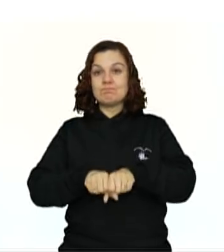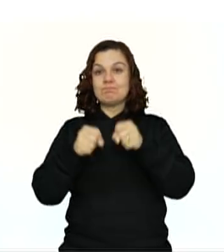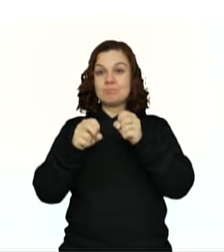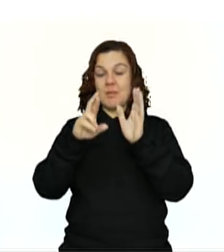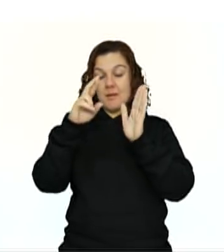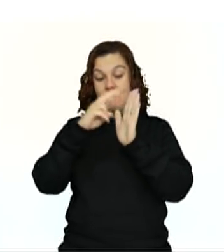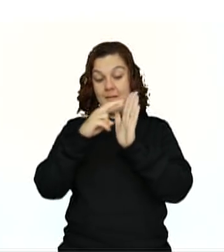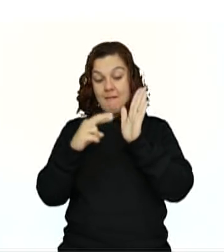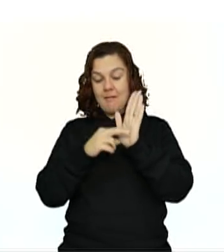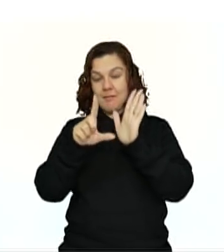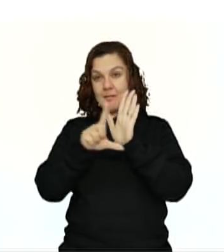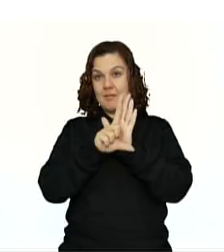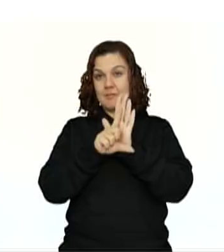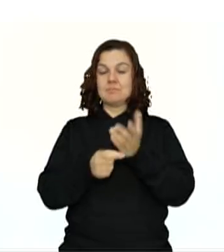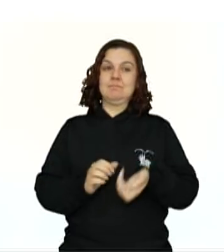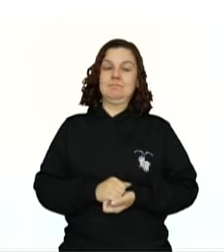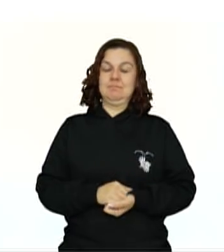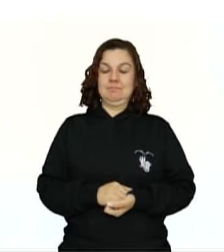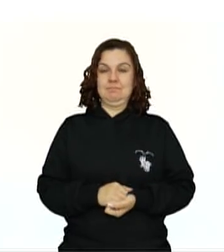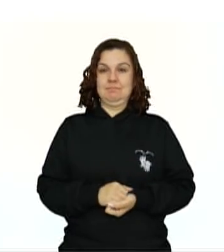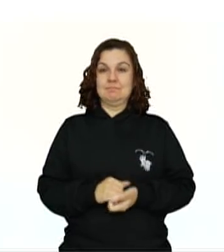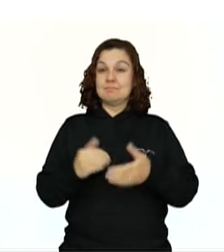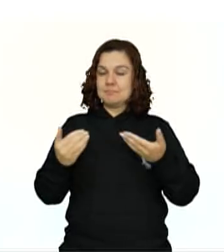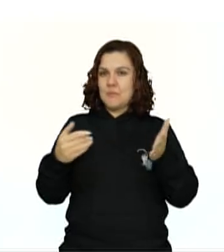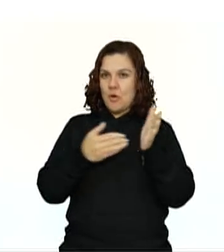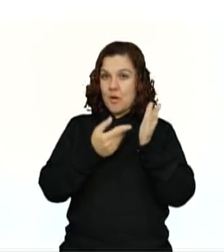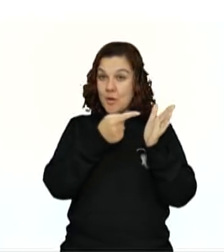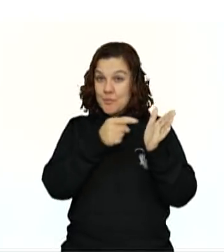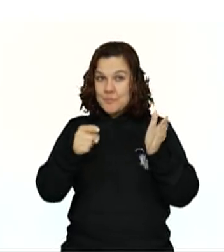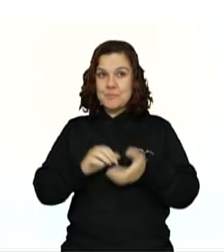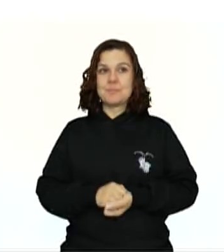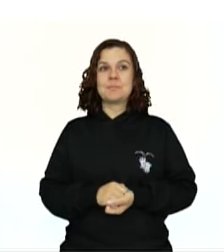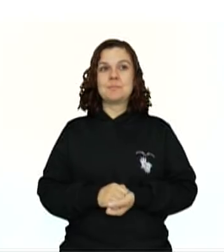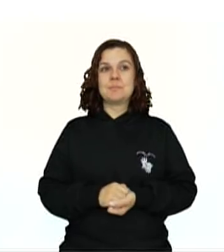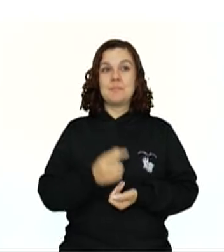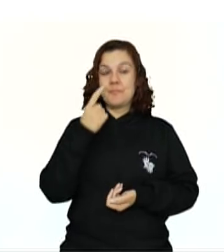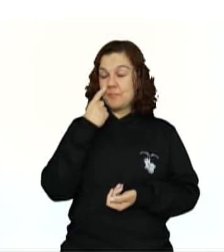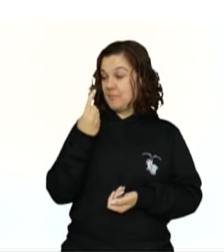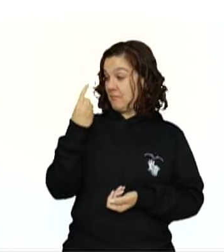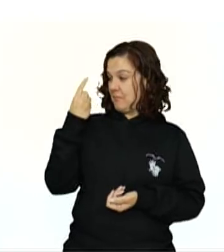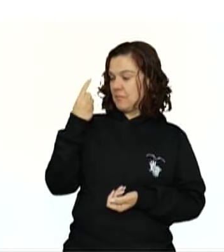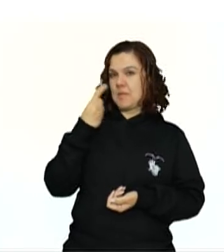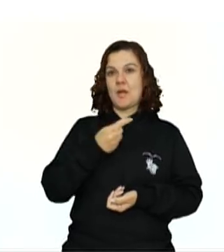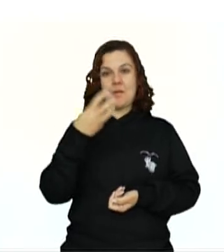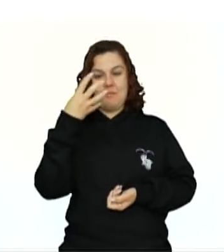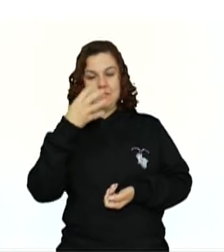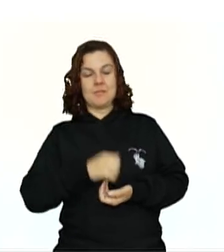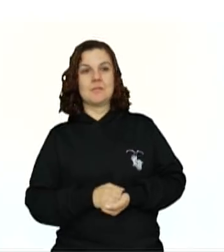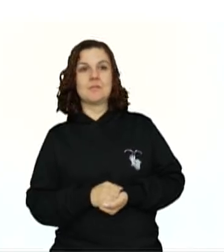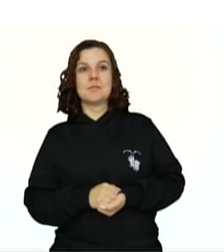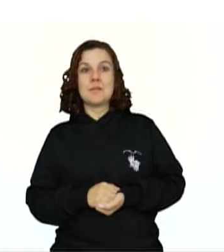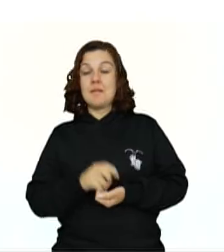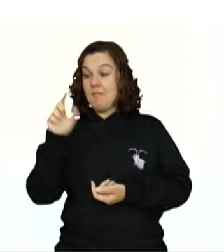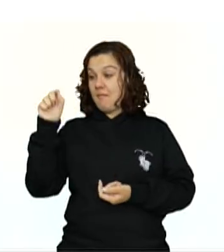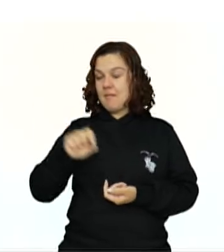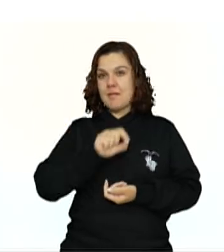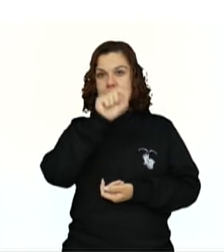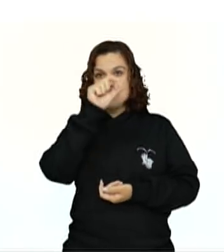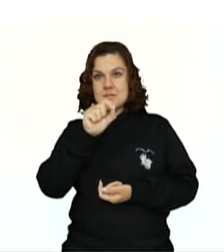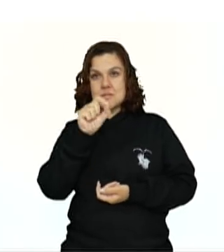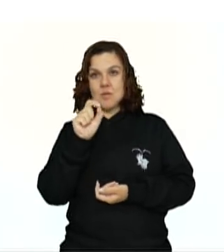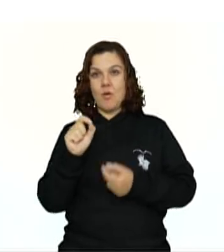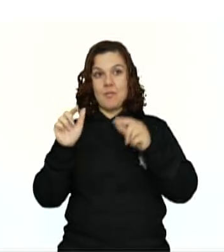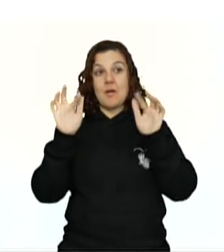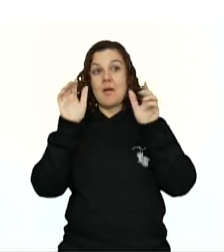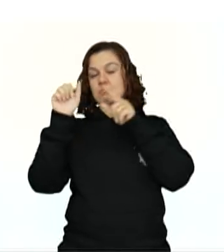desrespeitou uma lei. Muito bem. Vamos para a última questão. A questão de número 4. Assinale o item